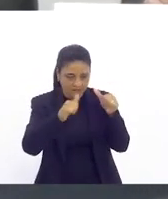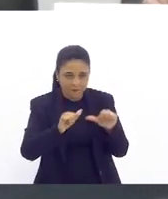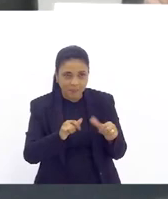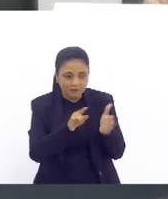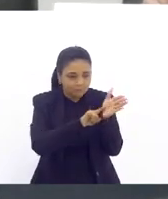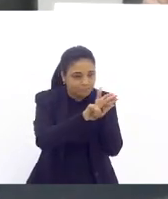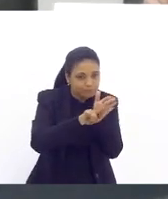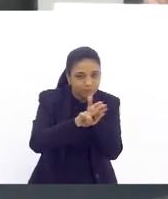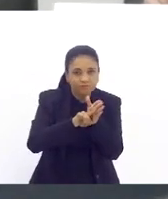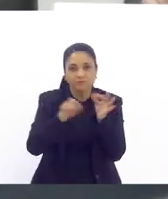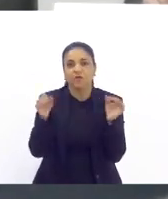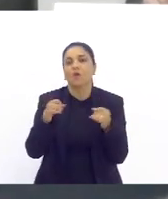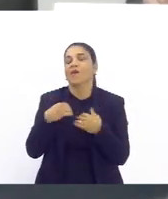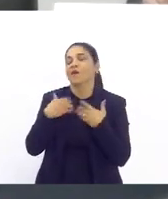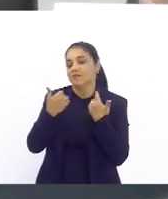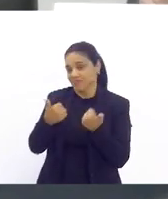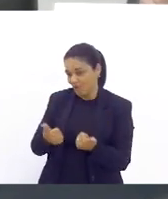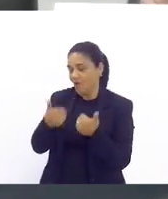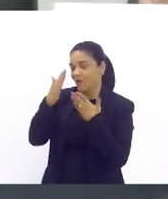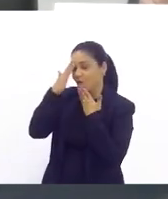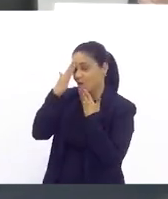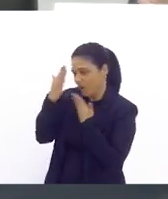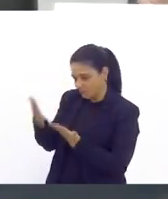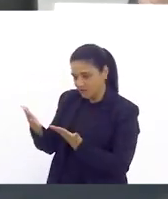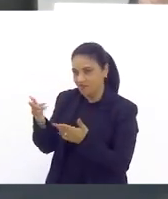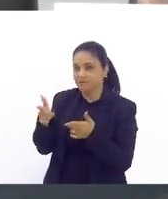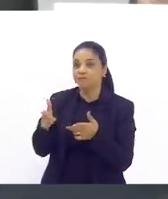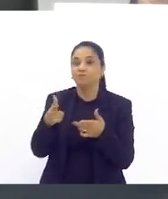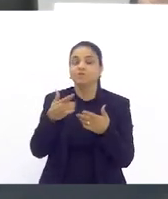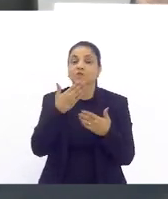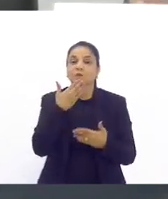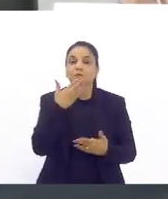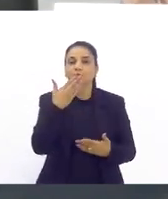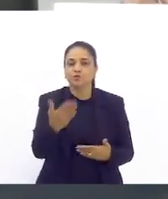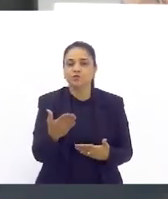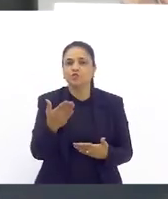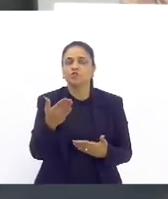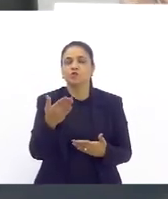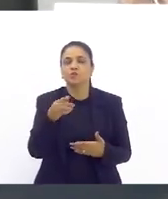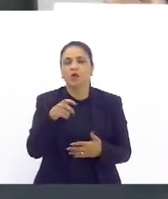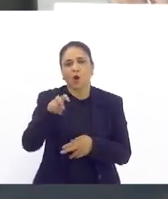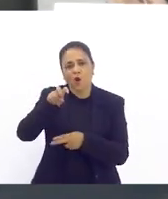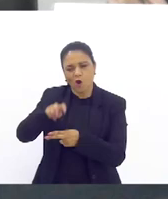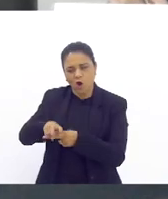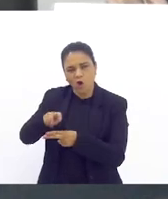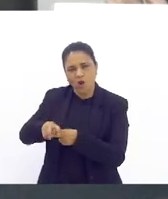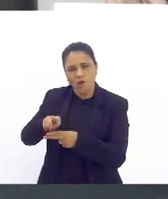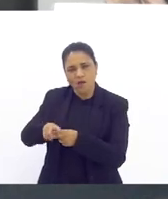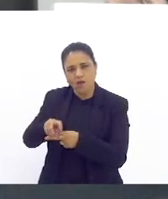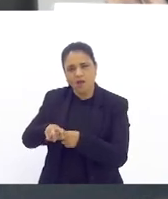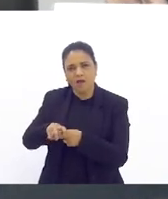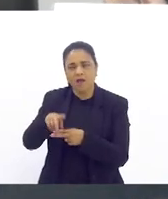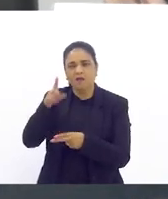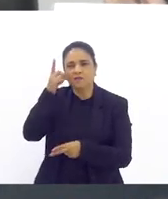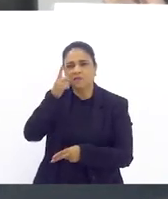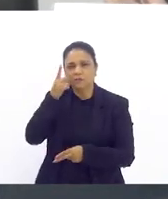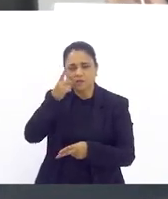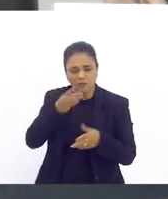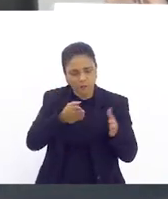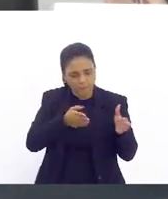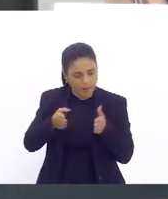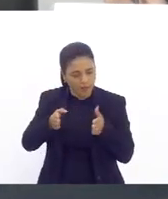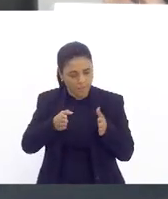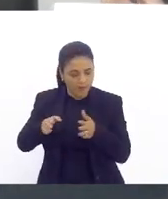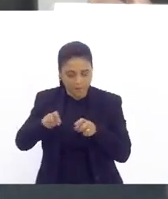Muitíssimo obrigada eu então vou fazer aqui pedindo para colocar em uma cadeira pedir pro senhor dos deputados pagarem para cá